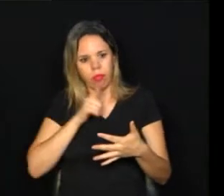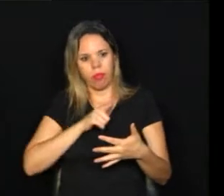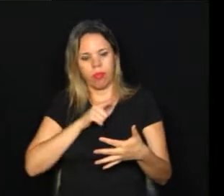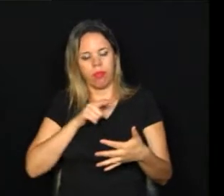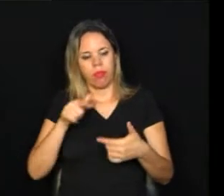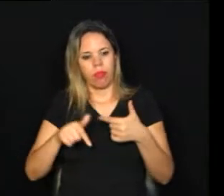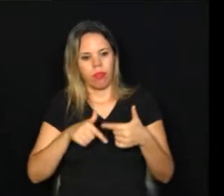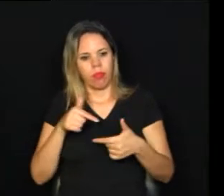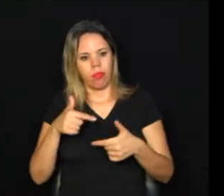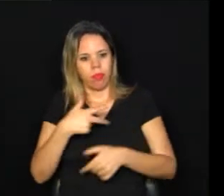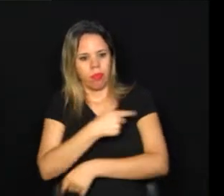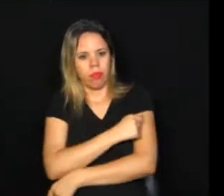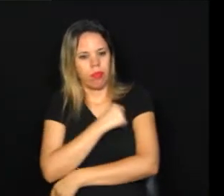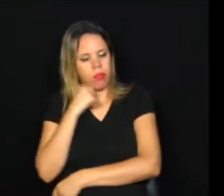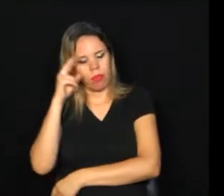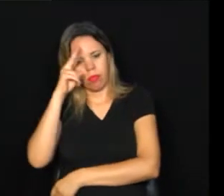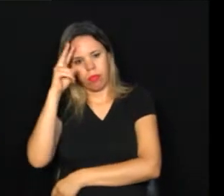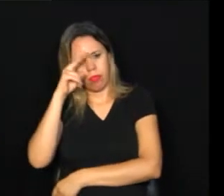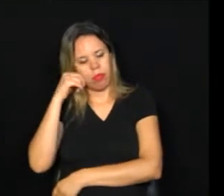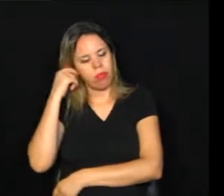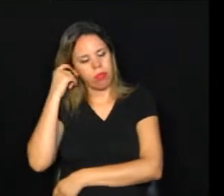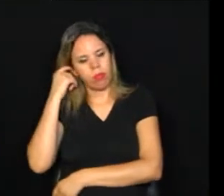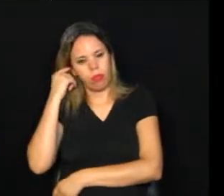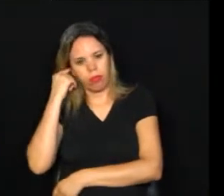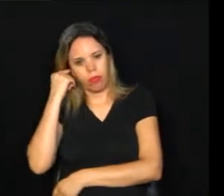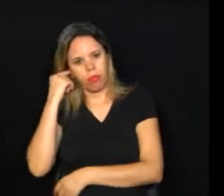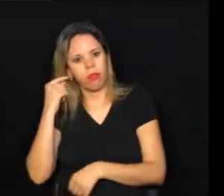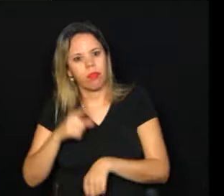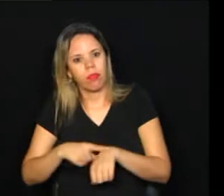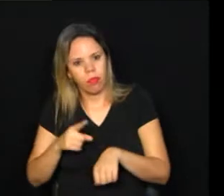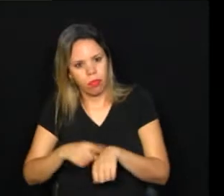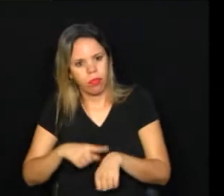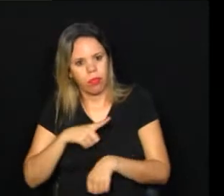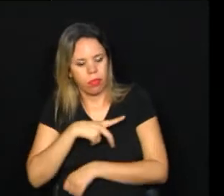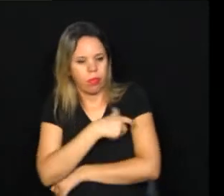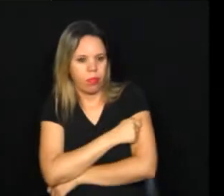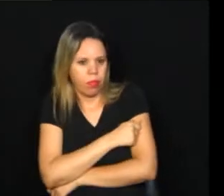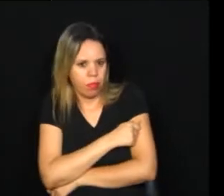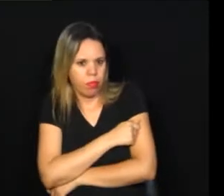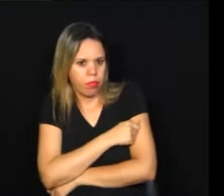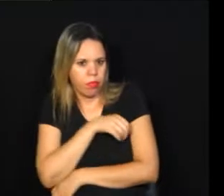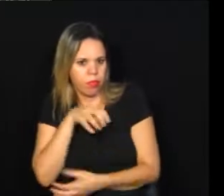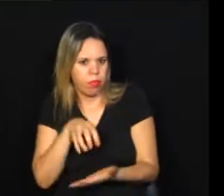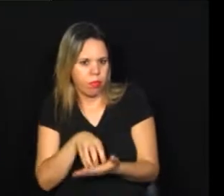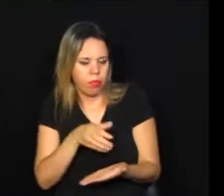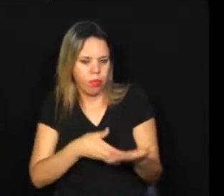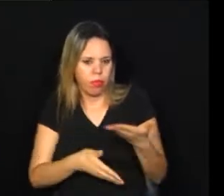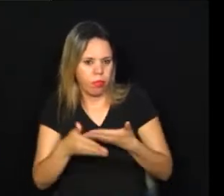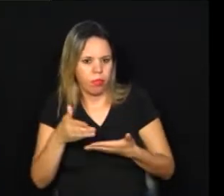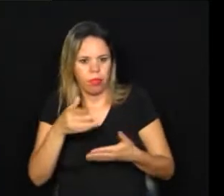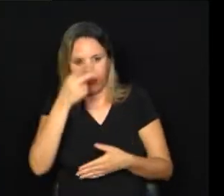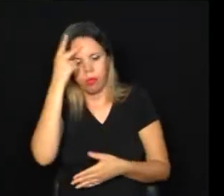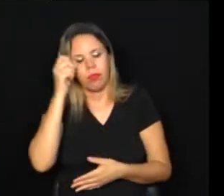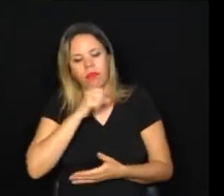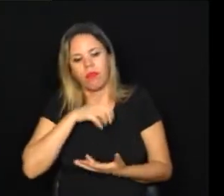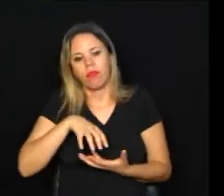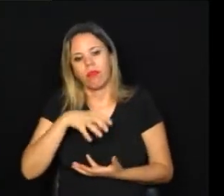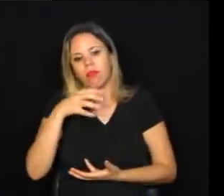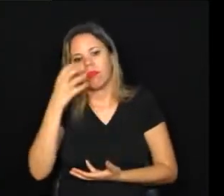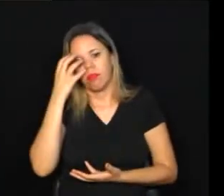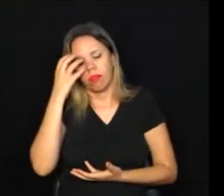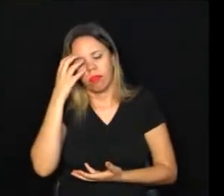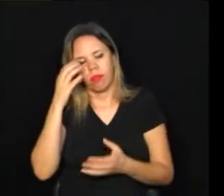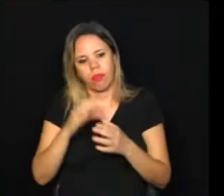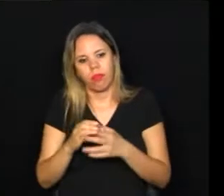então, ser vacinada. Lembrando que, neste momento, nós temos a vacinação no Centro de Vivência dos Idosos, lá no Taquaral, e